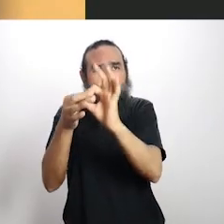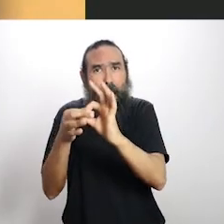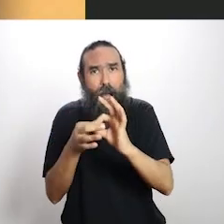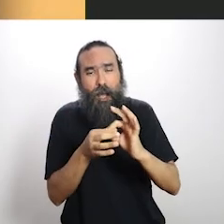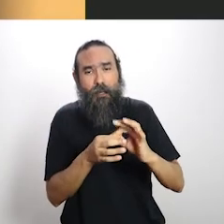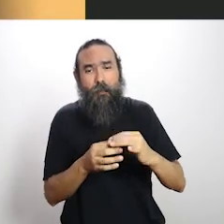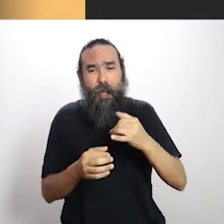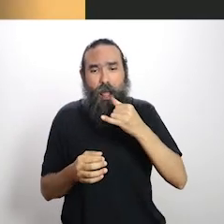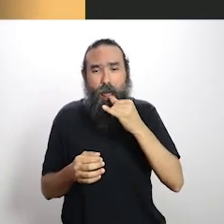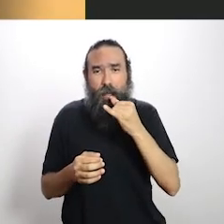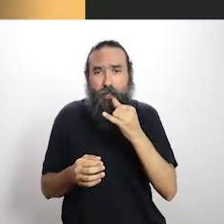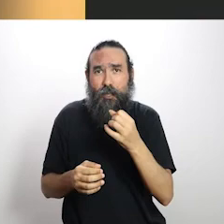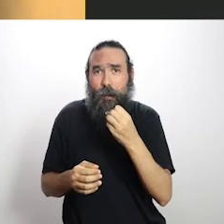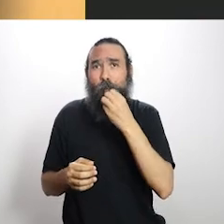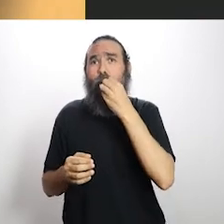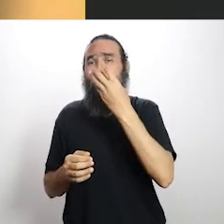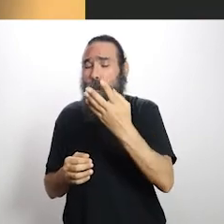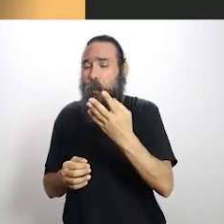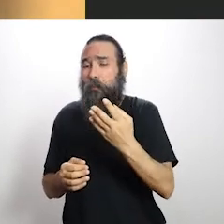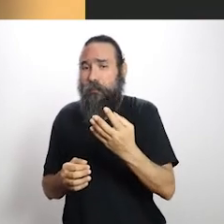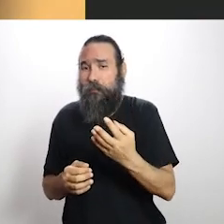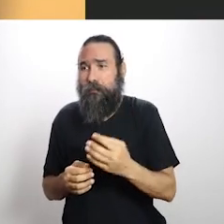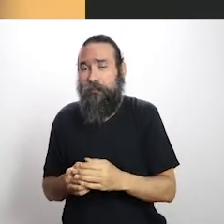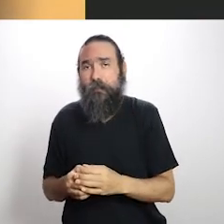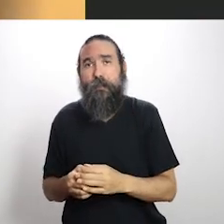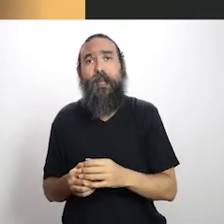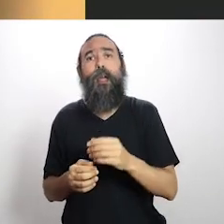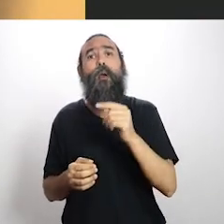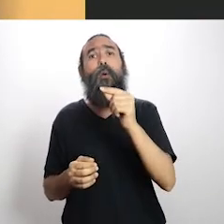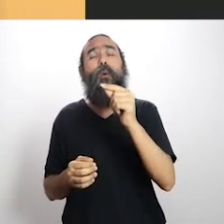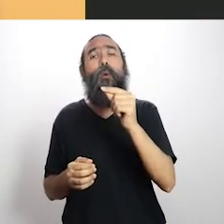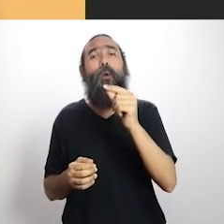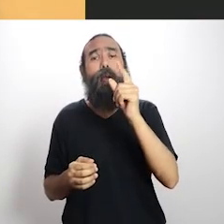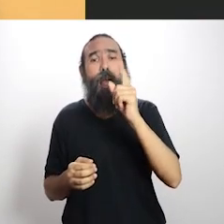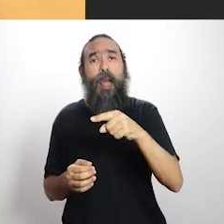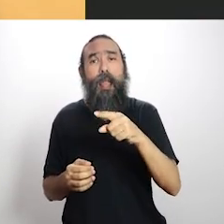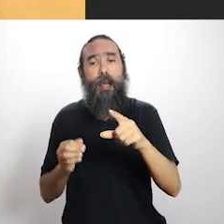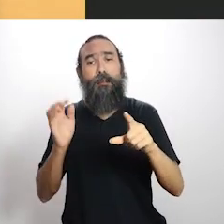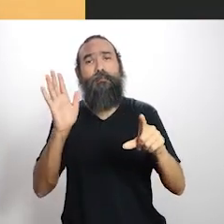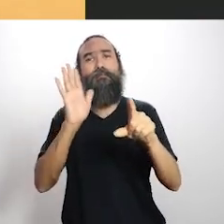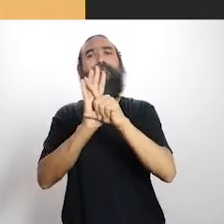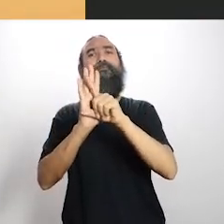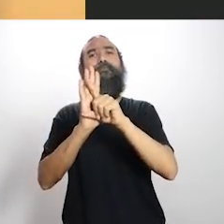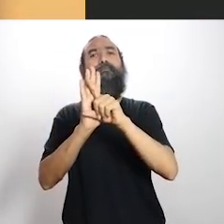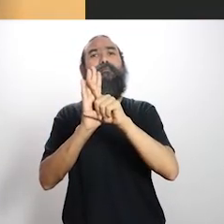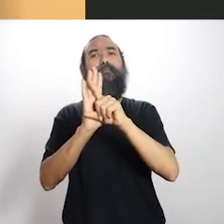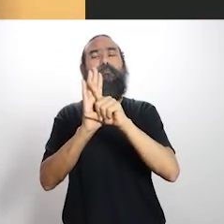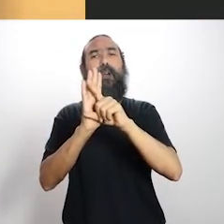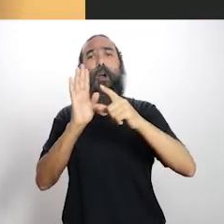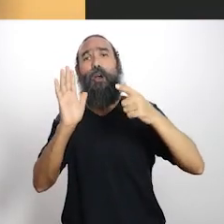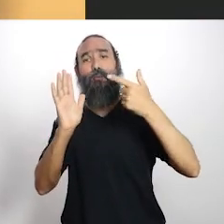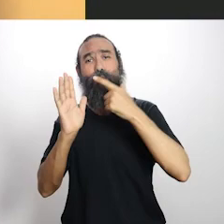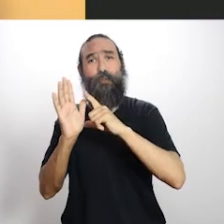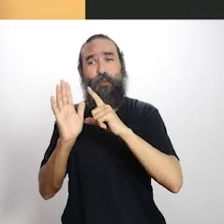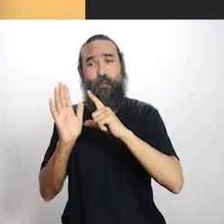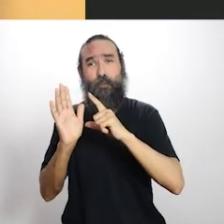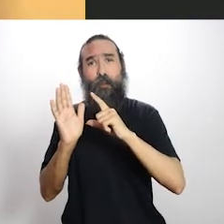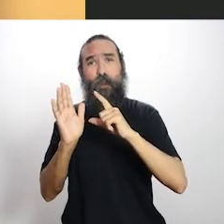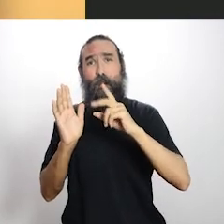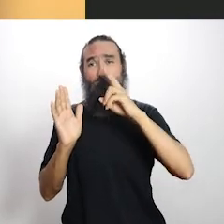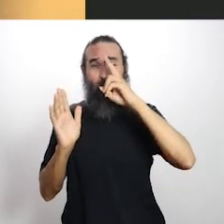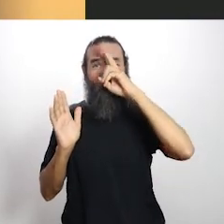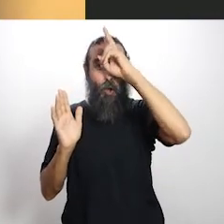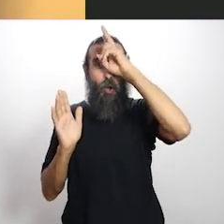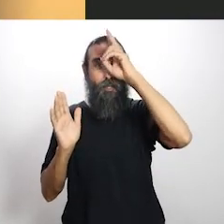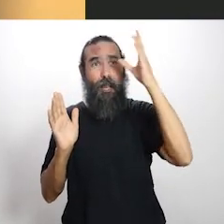Congresso quando foi para o Senado já aprovada por unanimidade praticamente na Câmara lá foi por